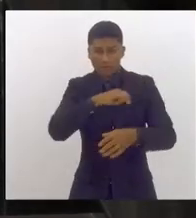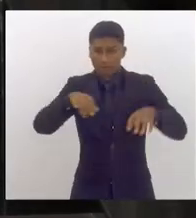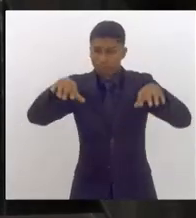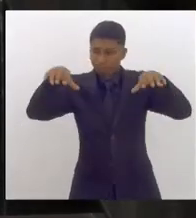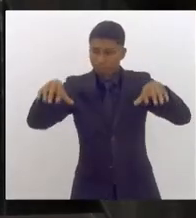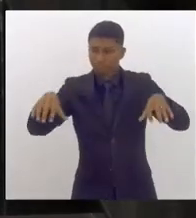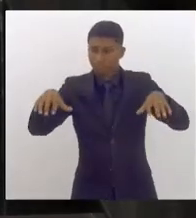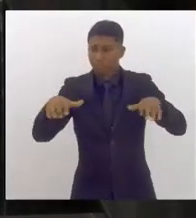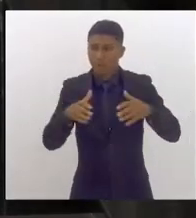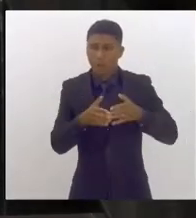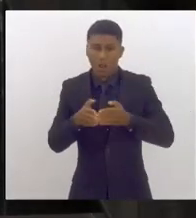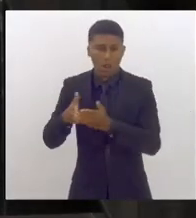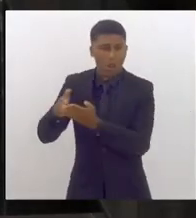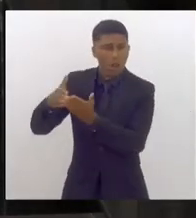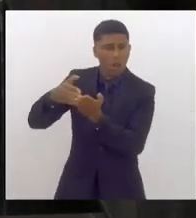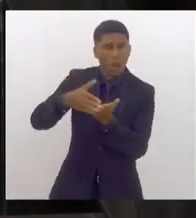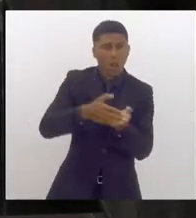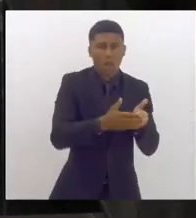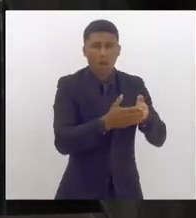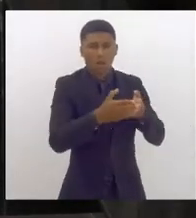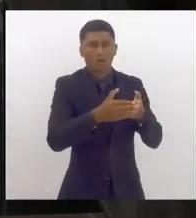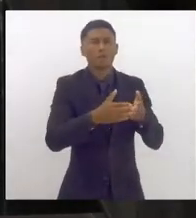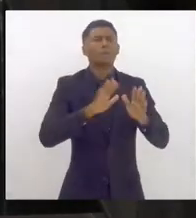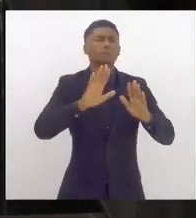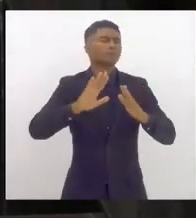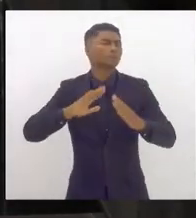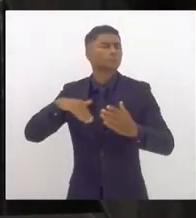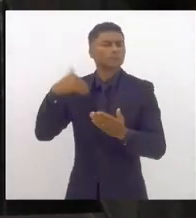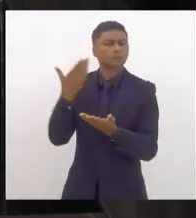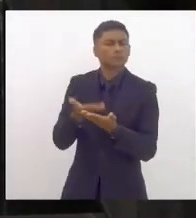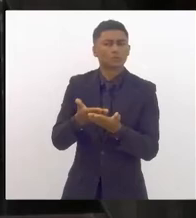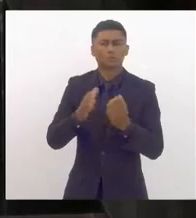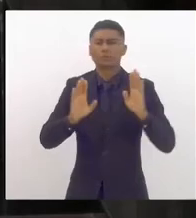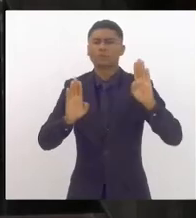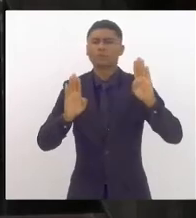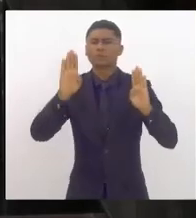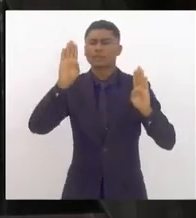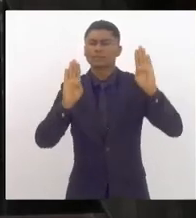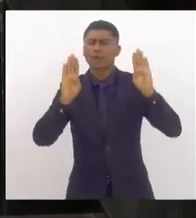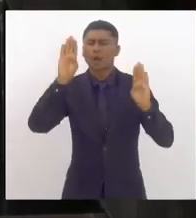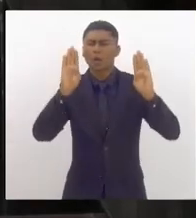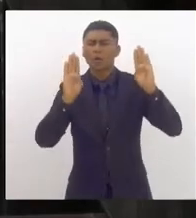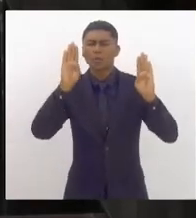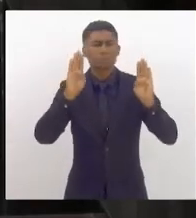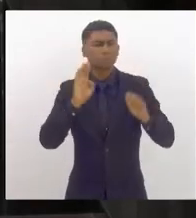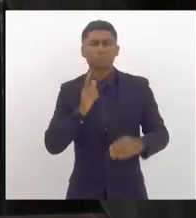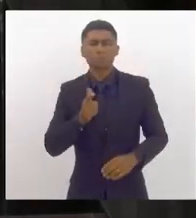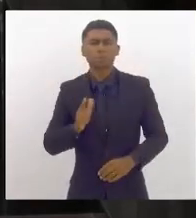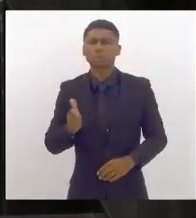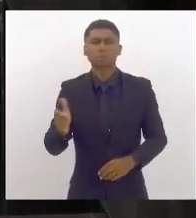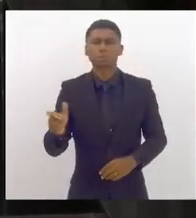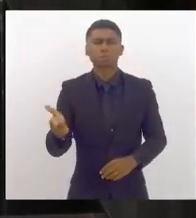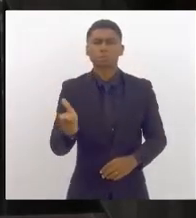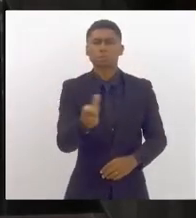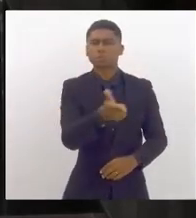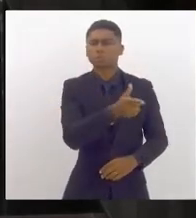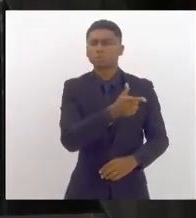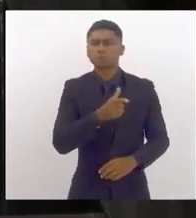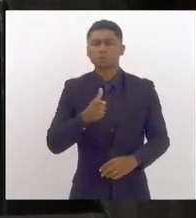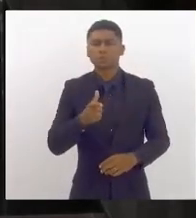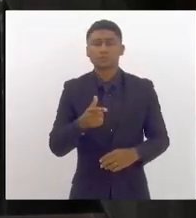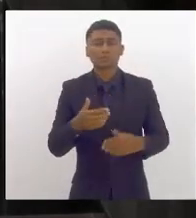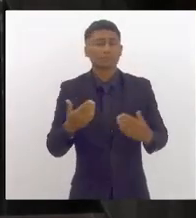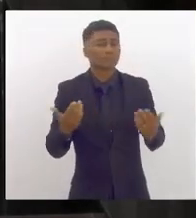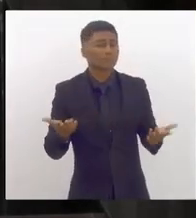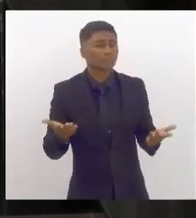não tem nenhuma licitação estruturada definida como é que